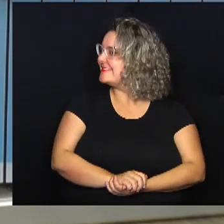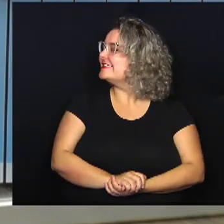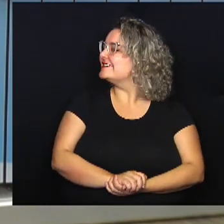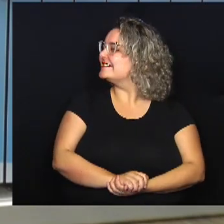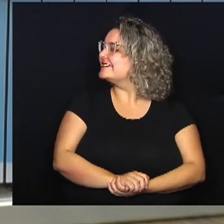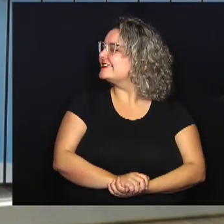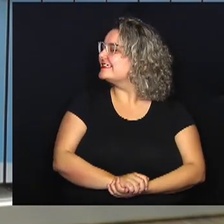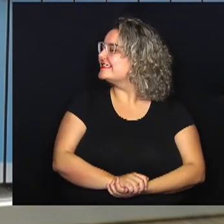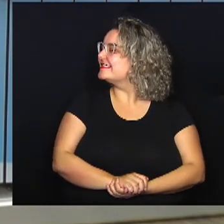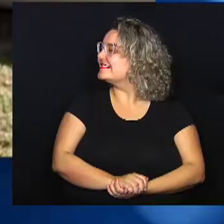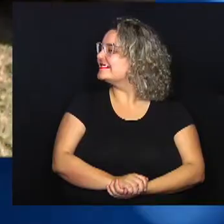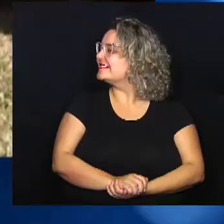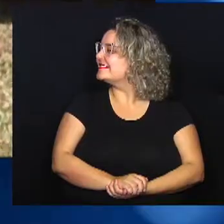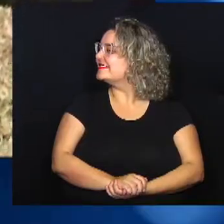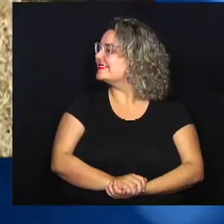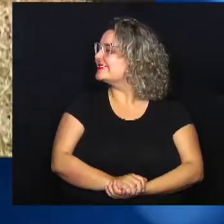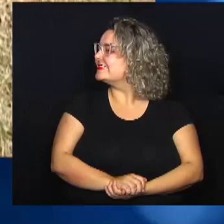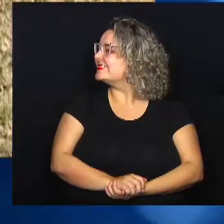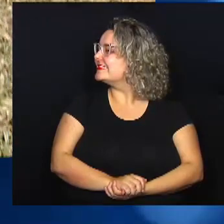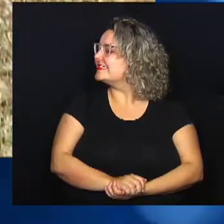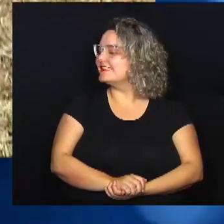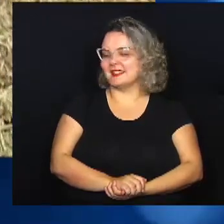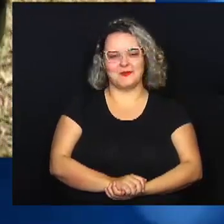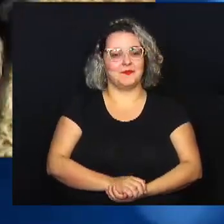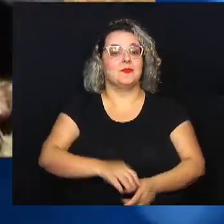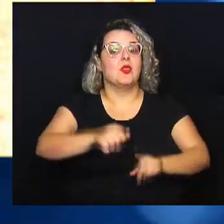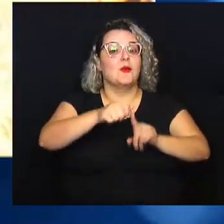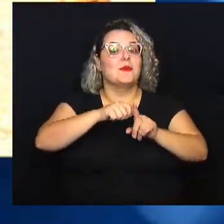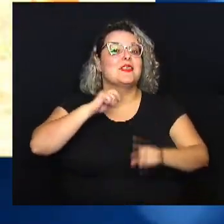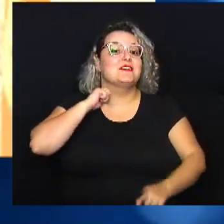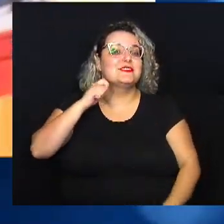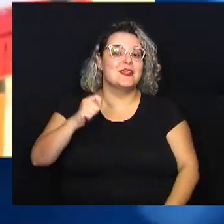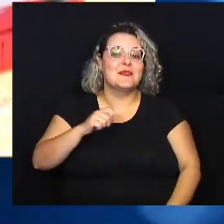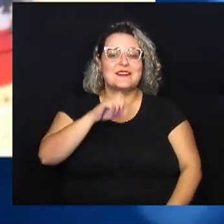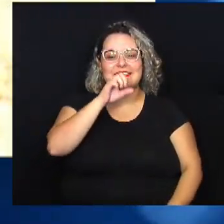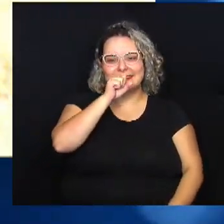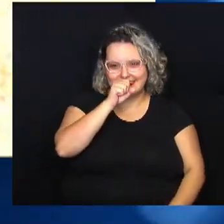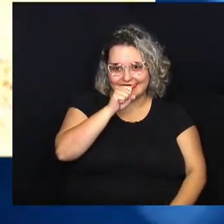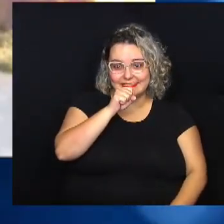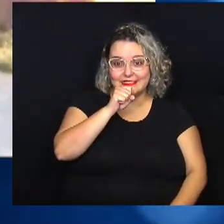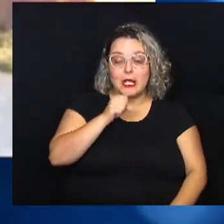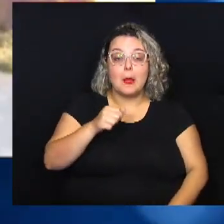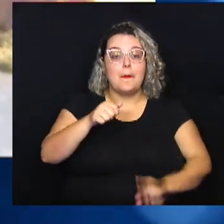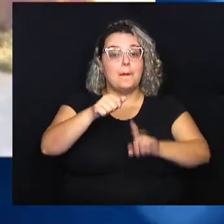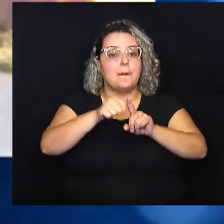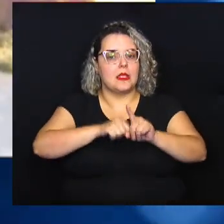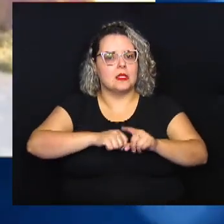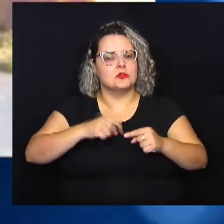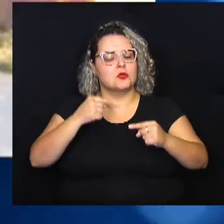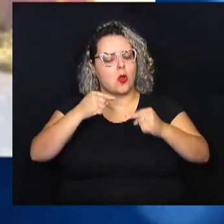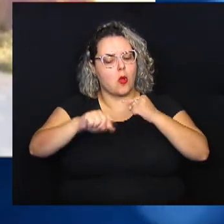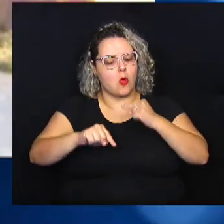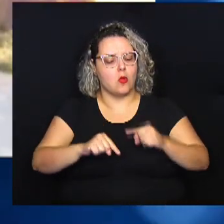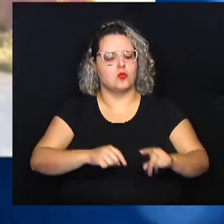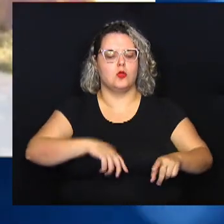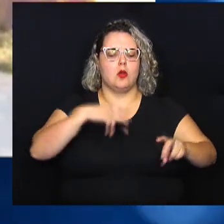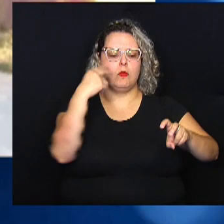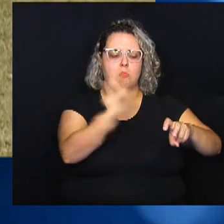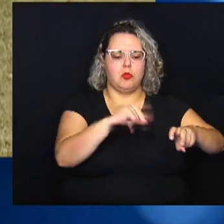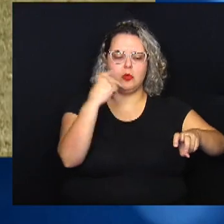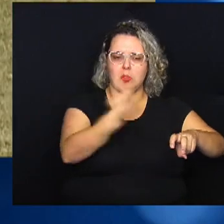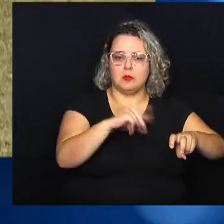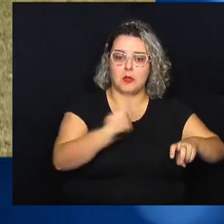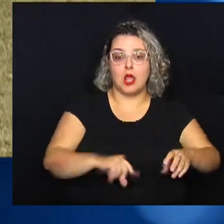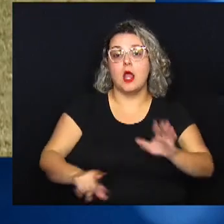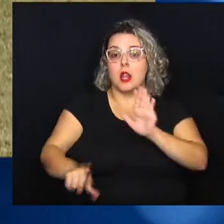hoje. No Abril Laranja, mês de prevenção contra a crueldade animal, lei de autoria do vereador Hermínio